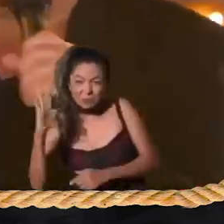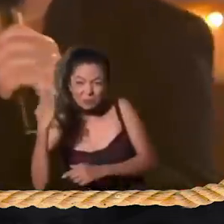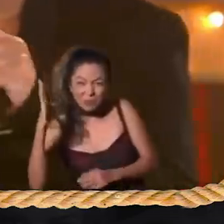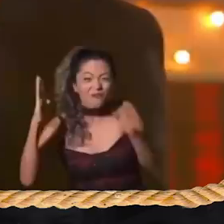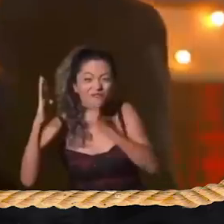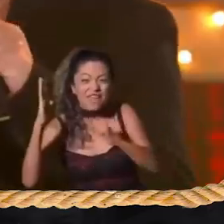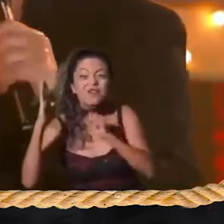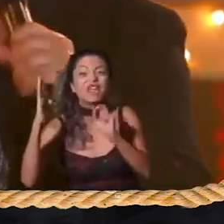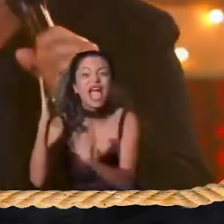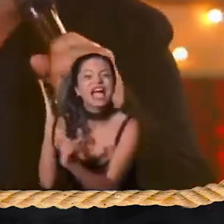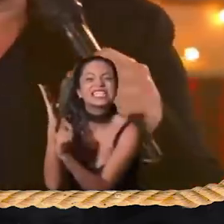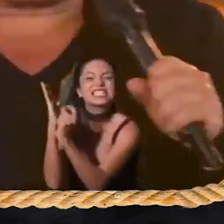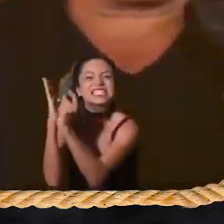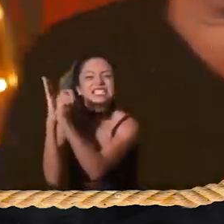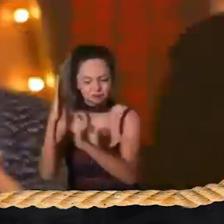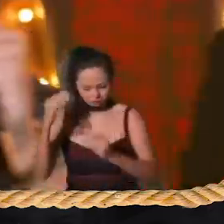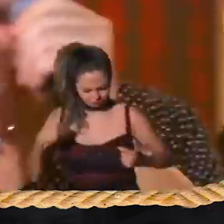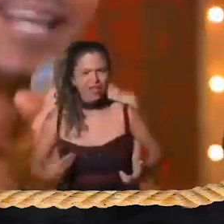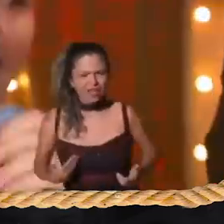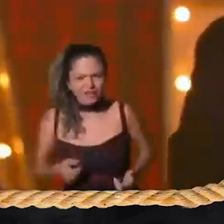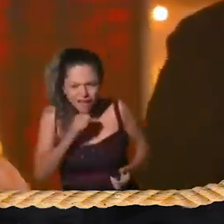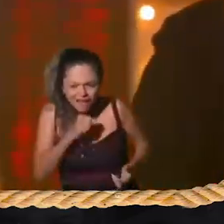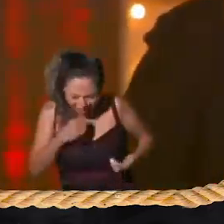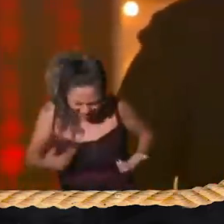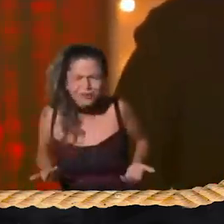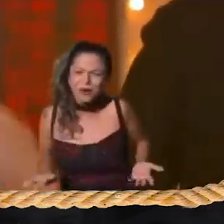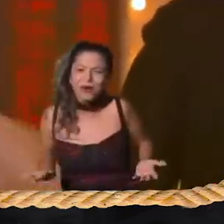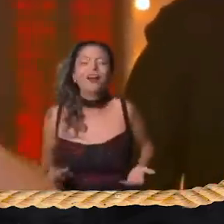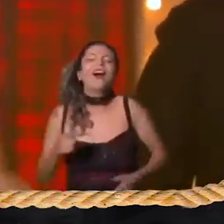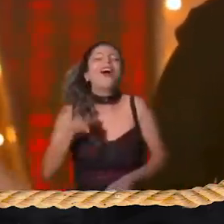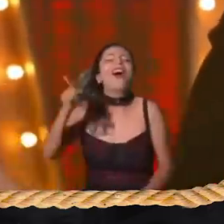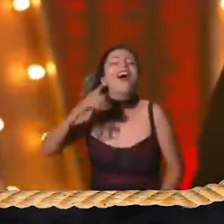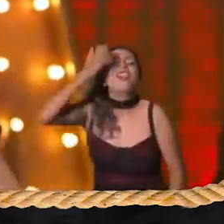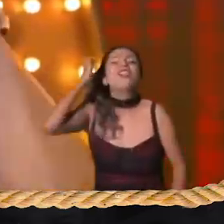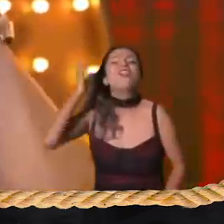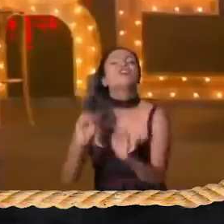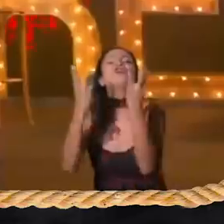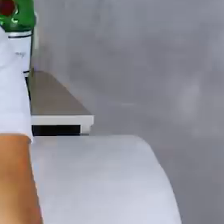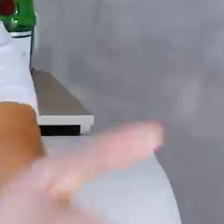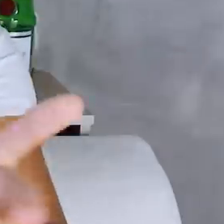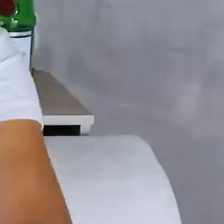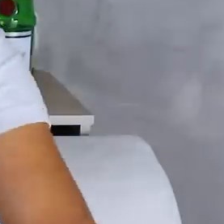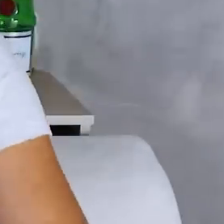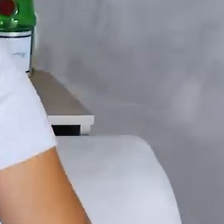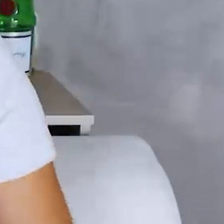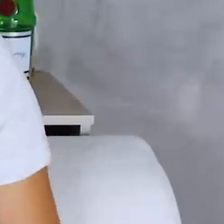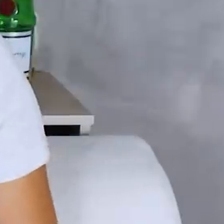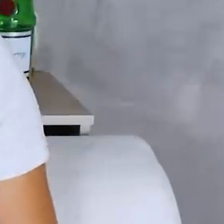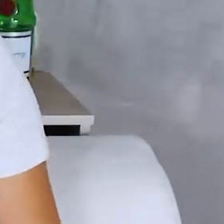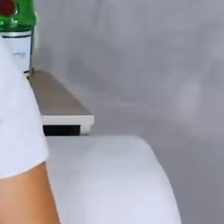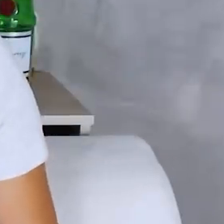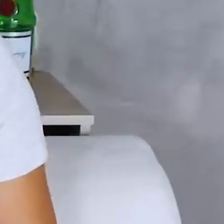Deixa eu te contar um negócio. O Leonardo, a única coisa que ele pode fazer no show deles é assim, levanta a mãozinha, se ele fizer isso, Jesus leva tudo. Depois eles falaram do